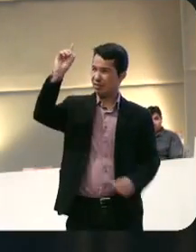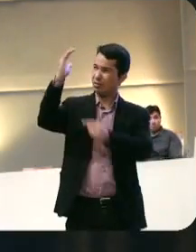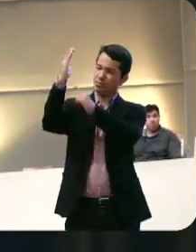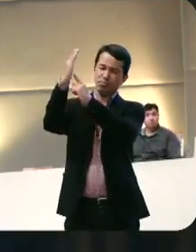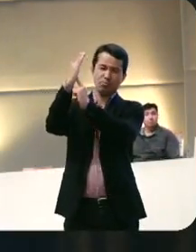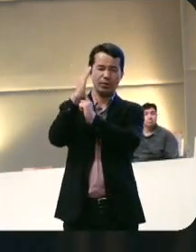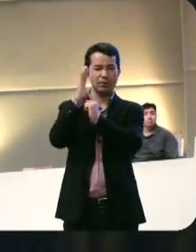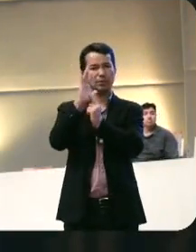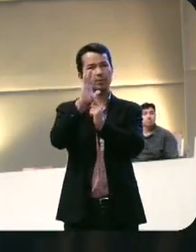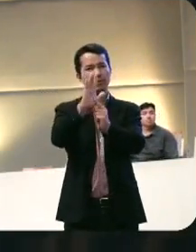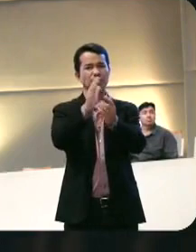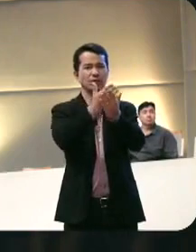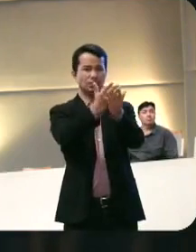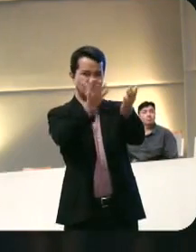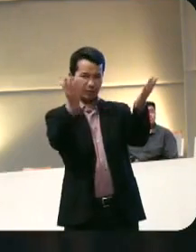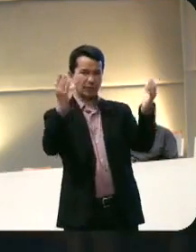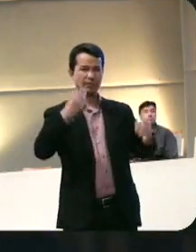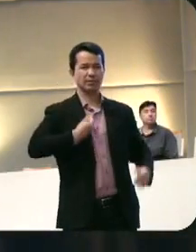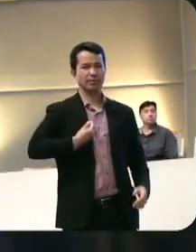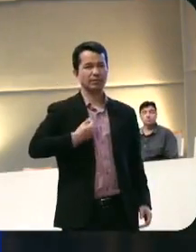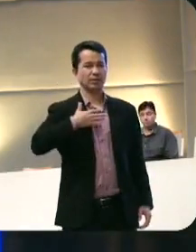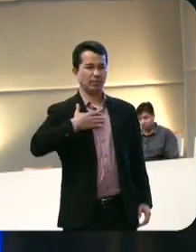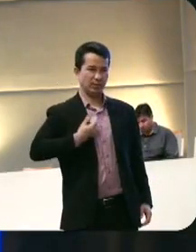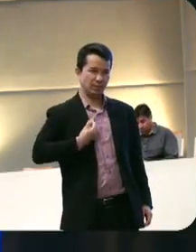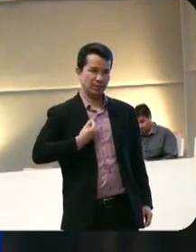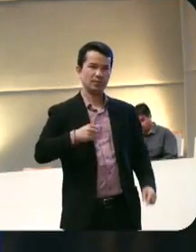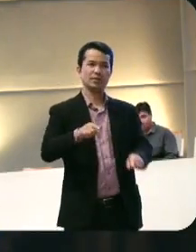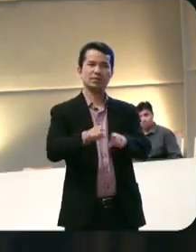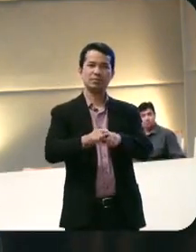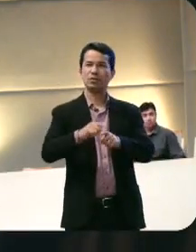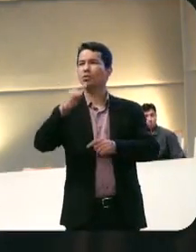vida. Tem tantos